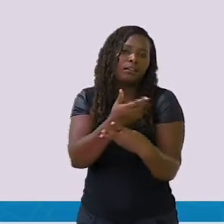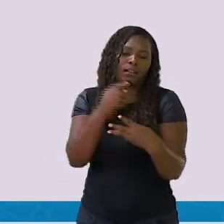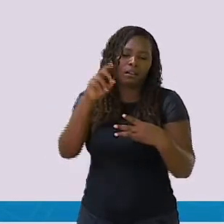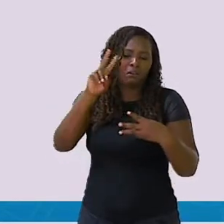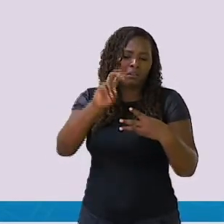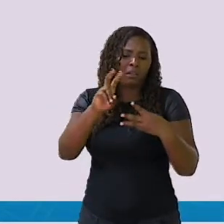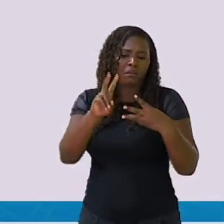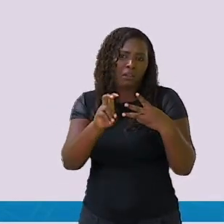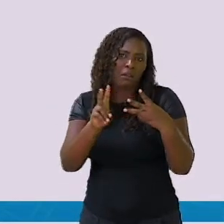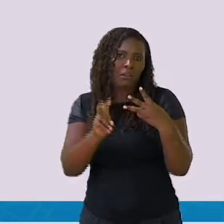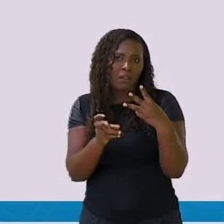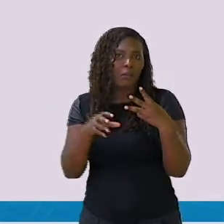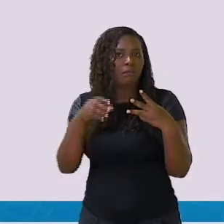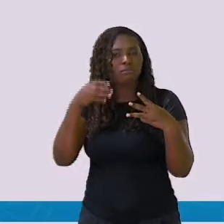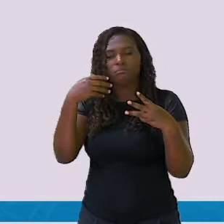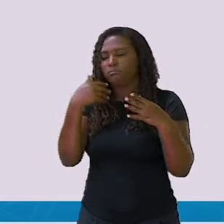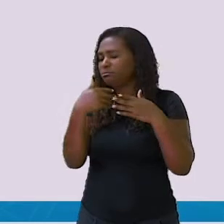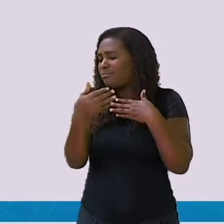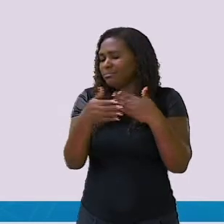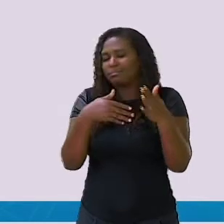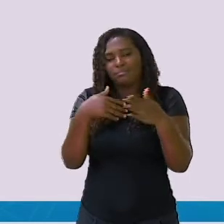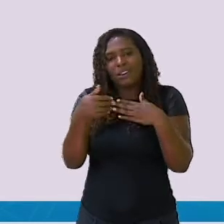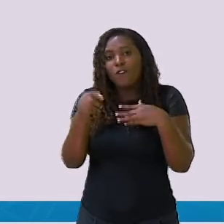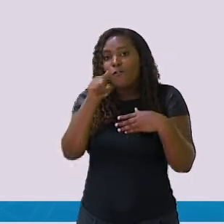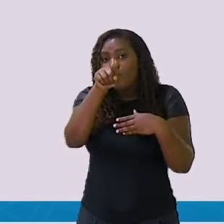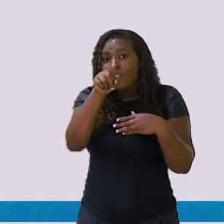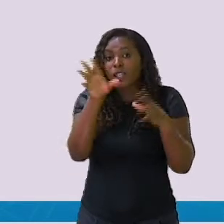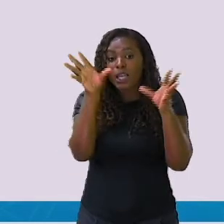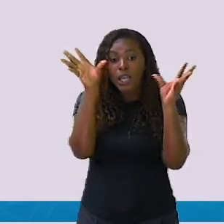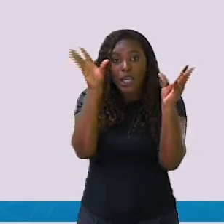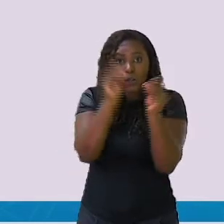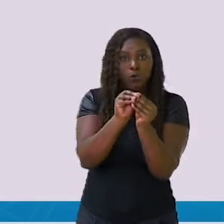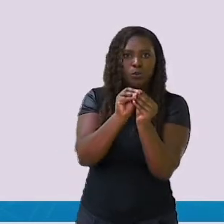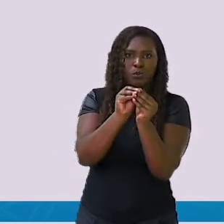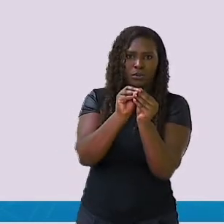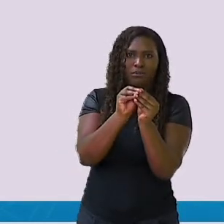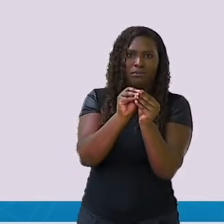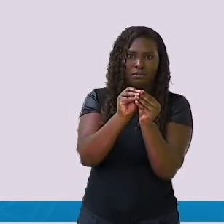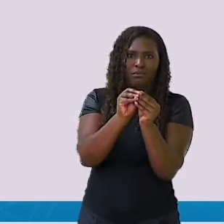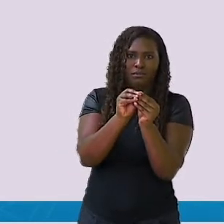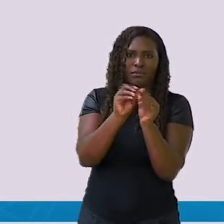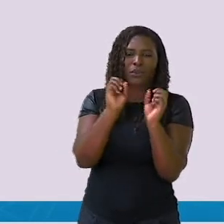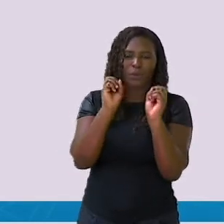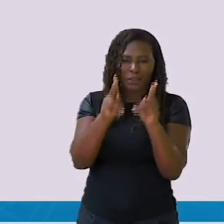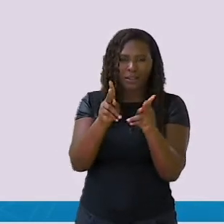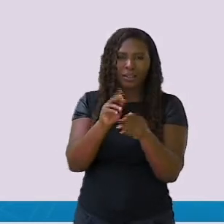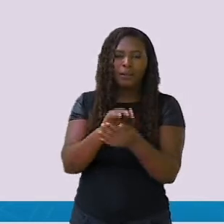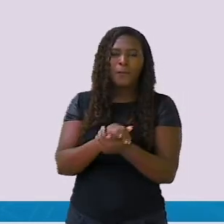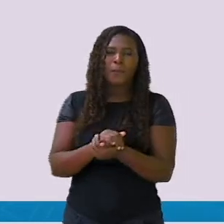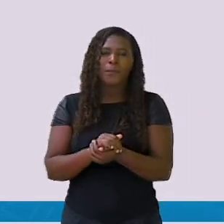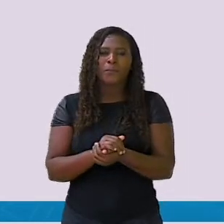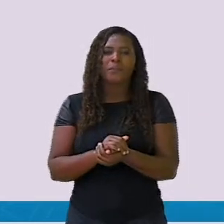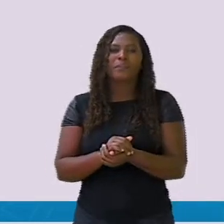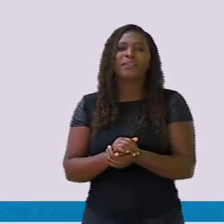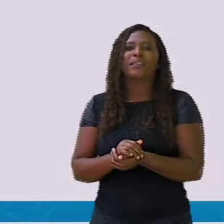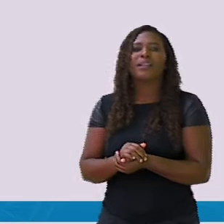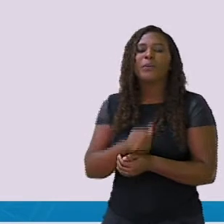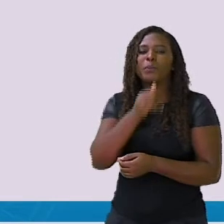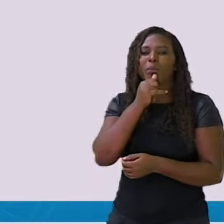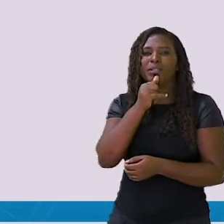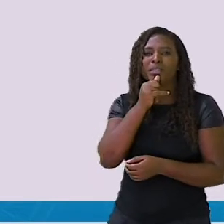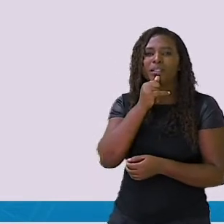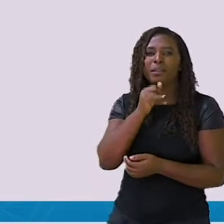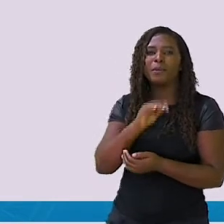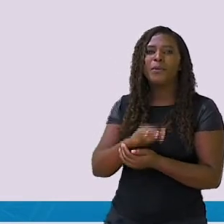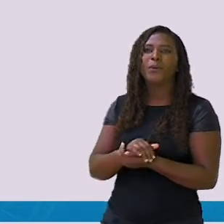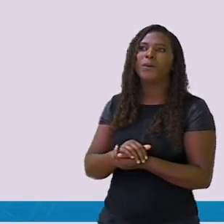Então, viu que eu sintetizar isso, eu diminuí o assunto e ajuda para memorizar e na